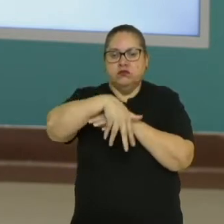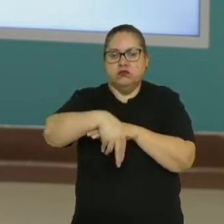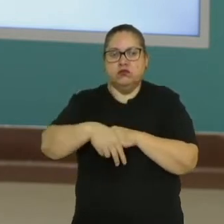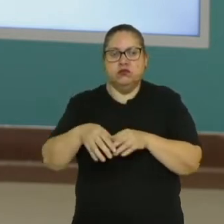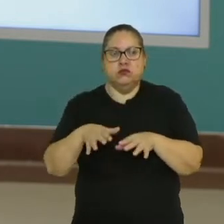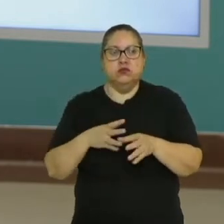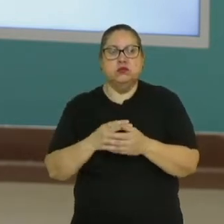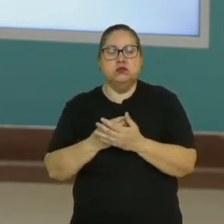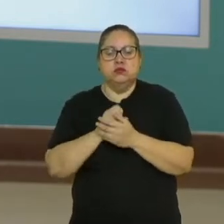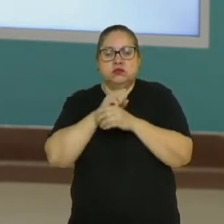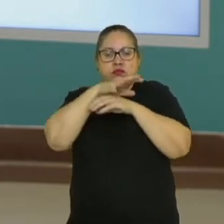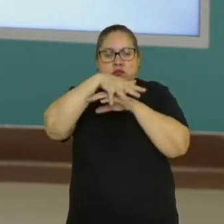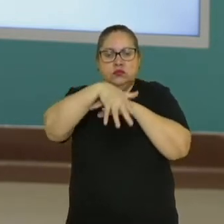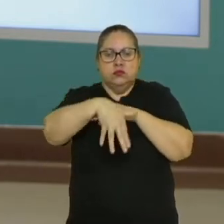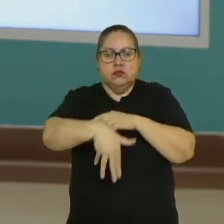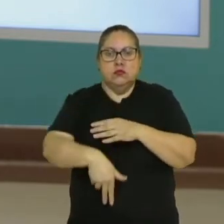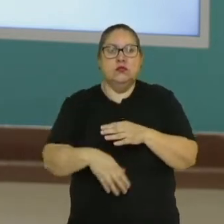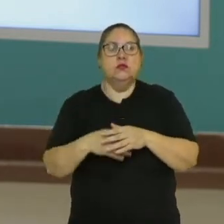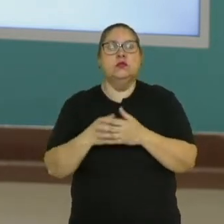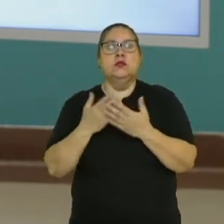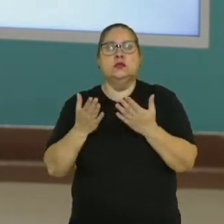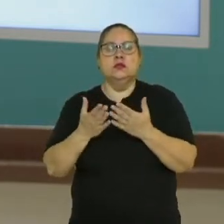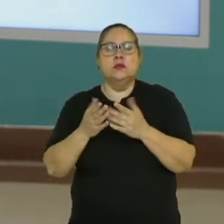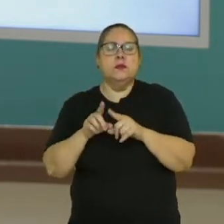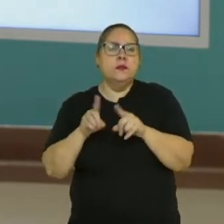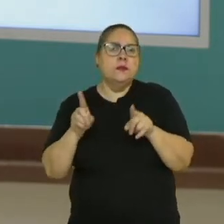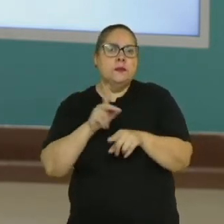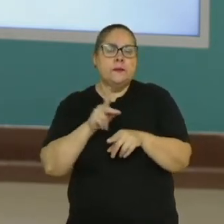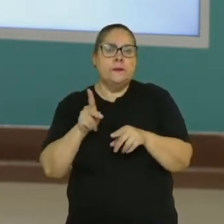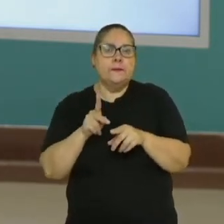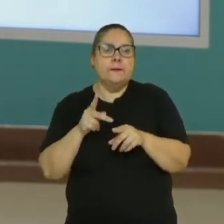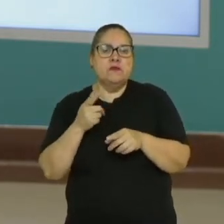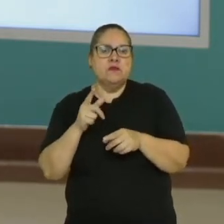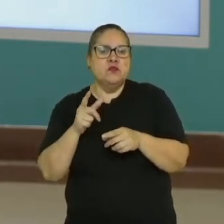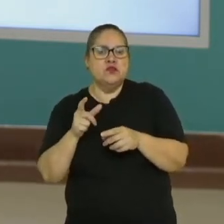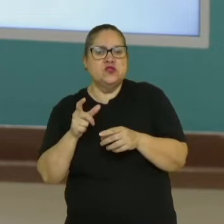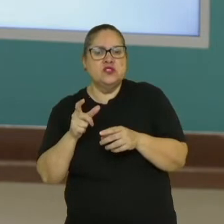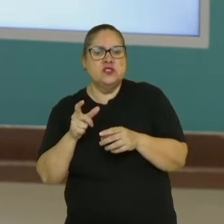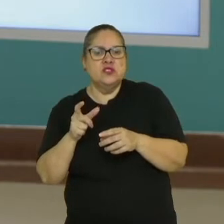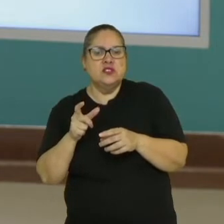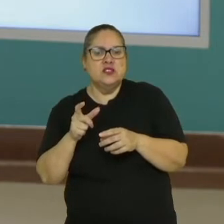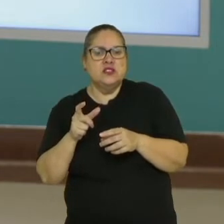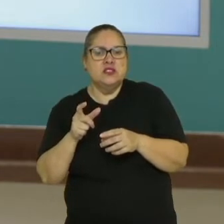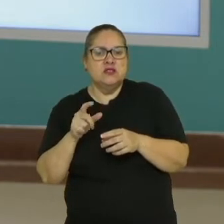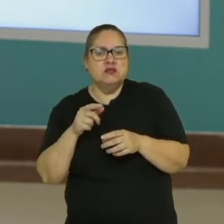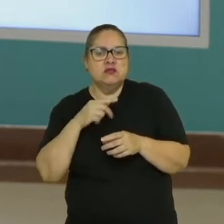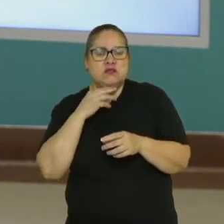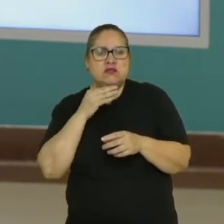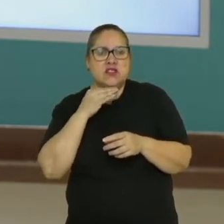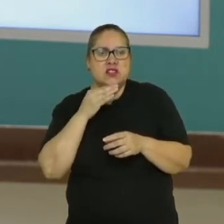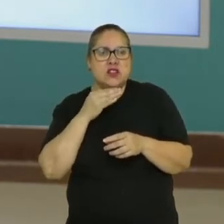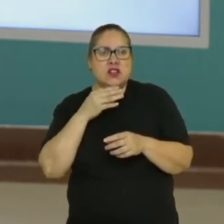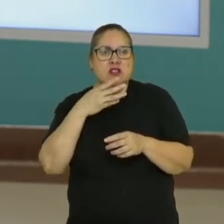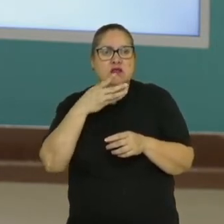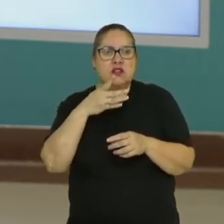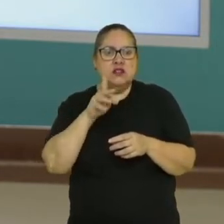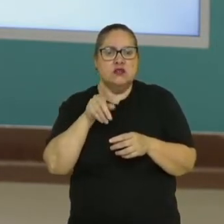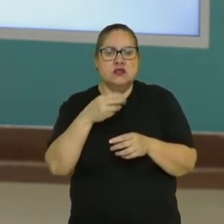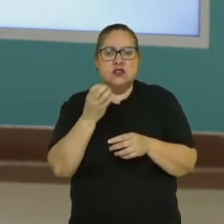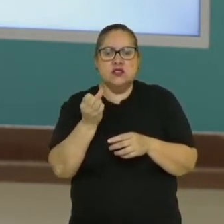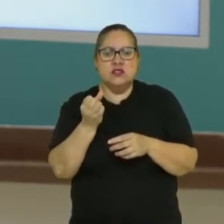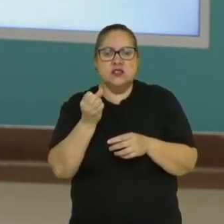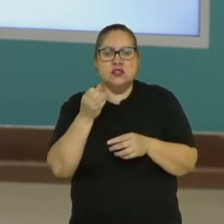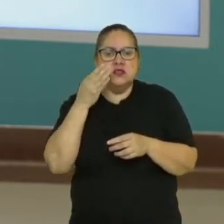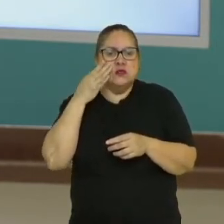atividade. E daí você pensa assim, mas Fabiano, não tinha ninguém há 4,6 bilhões de anos atrás.